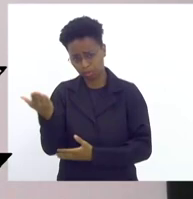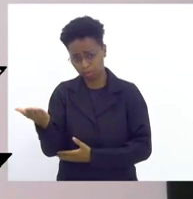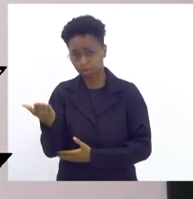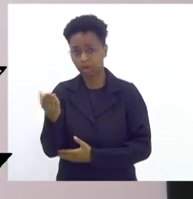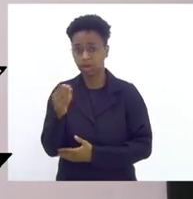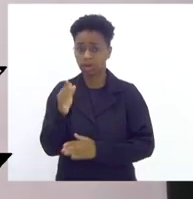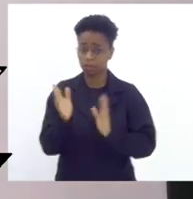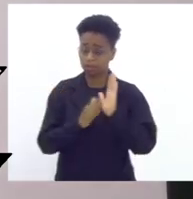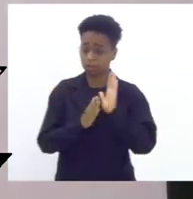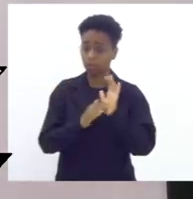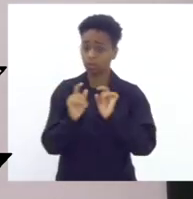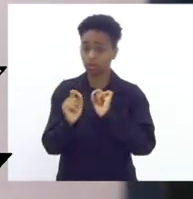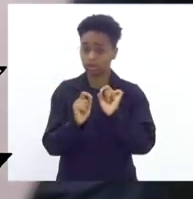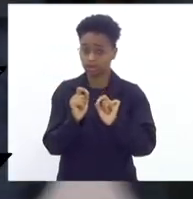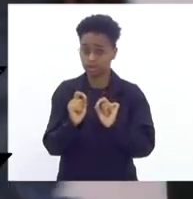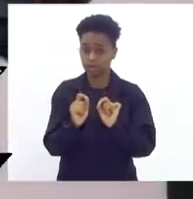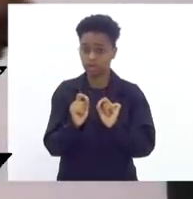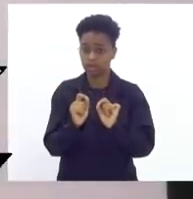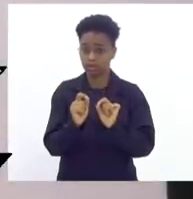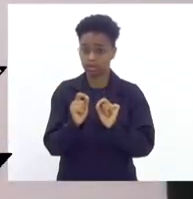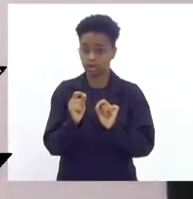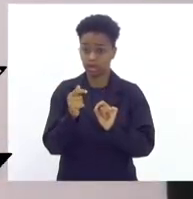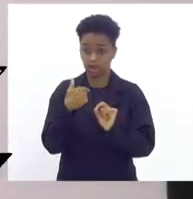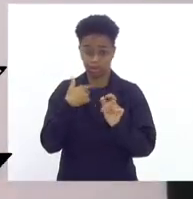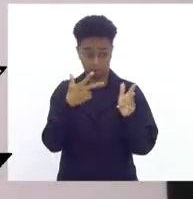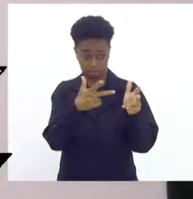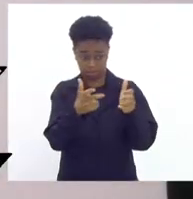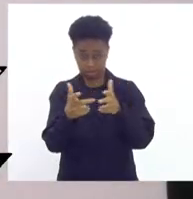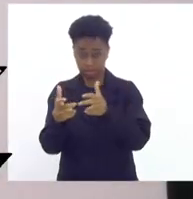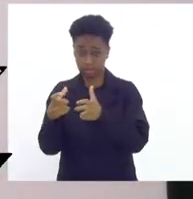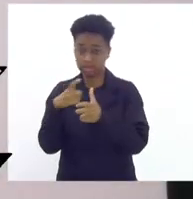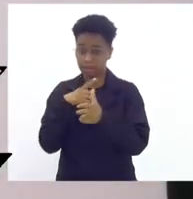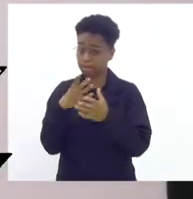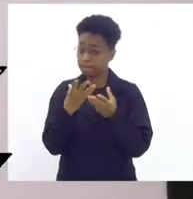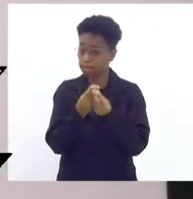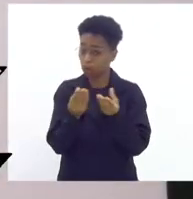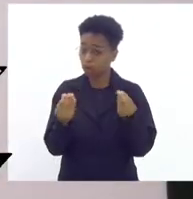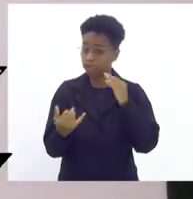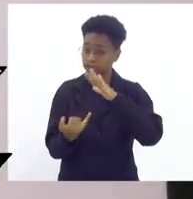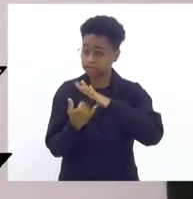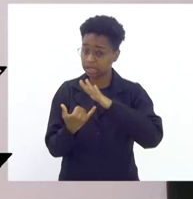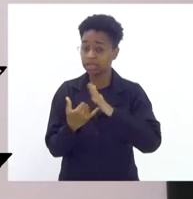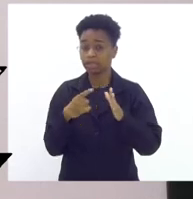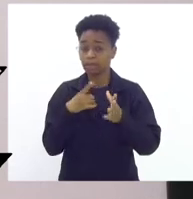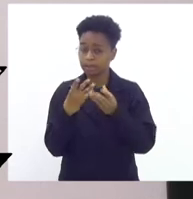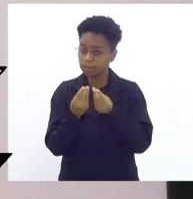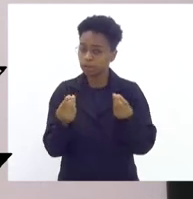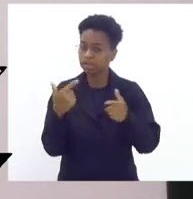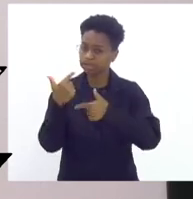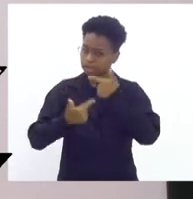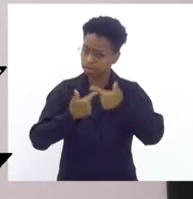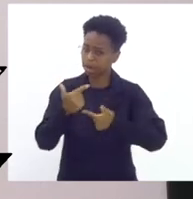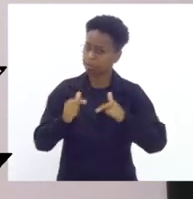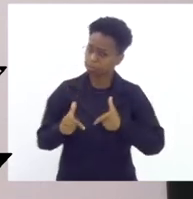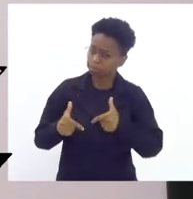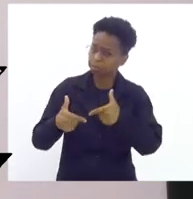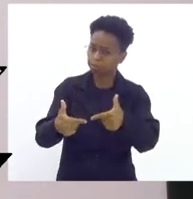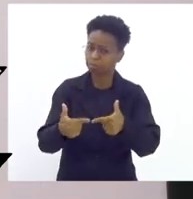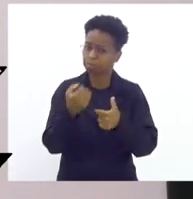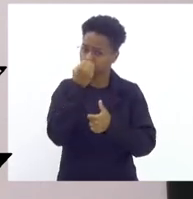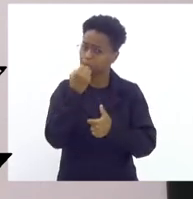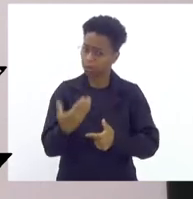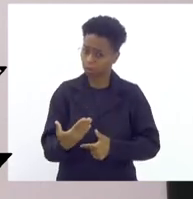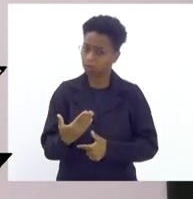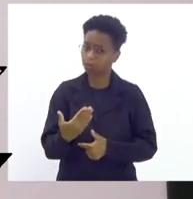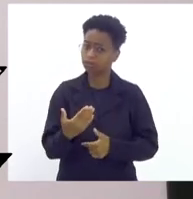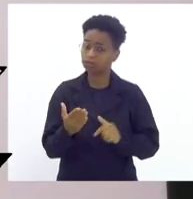seria que como Heitor e olhando quem muita gente do cione com muito trabalho imensa que sou muito bom